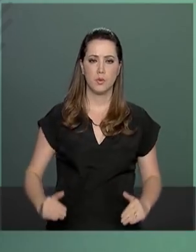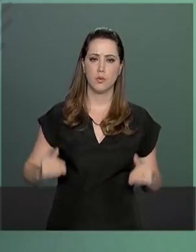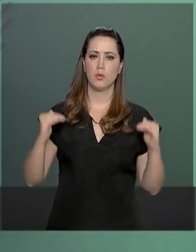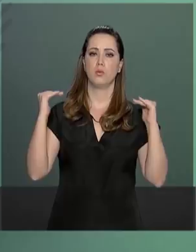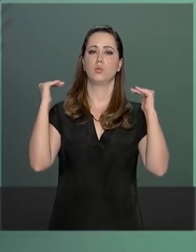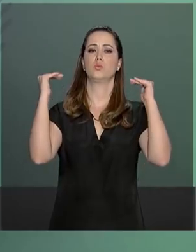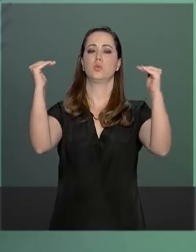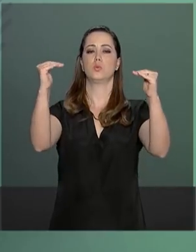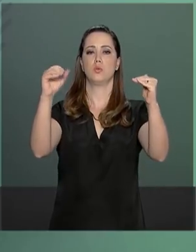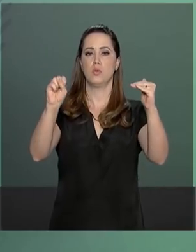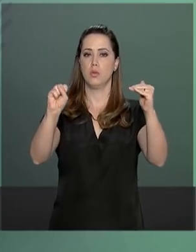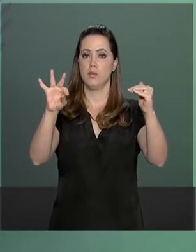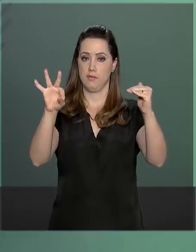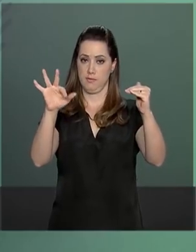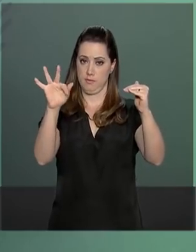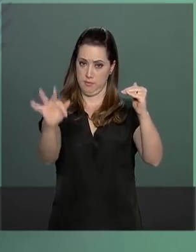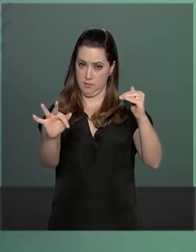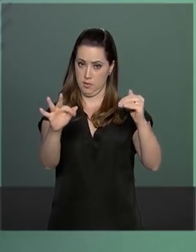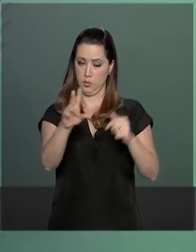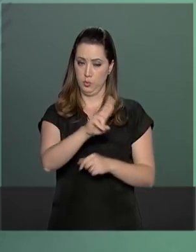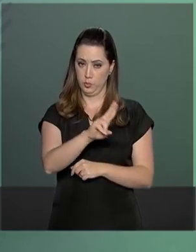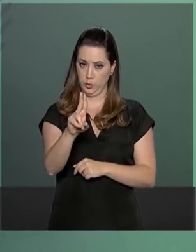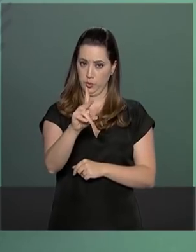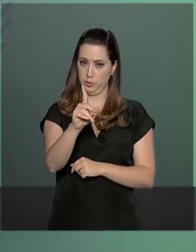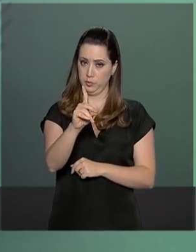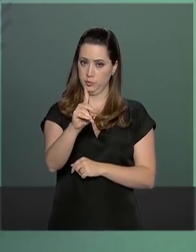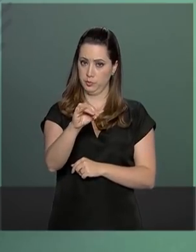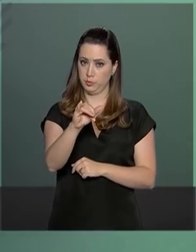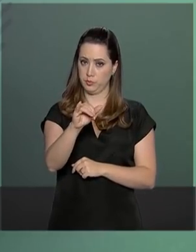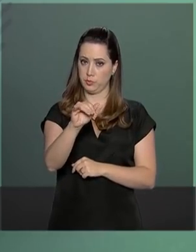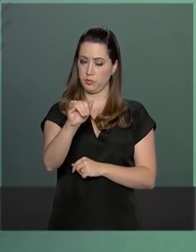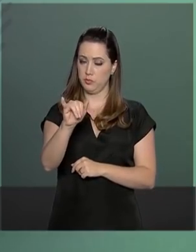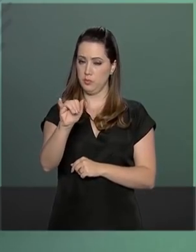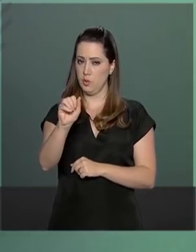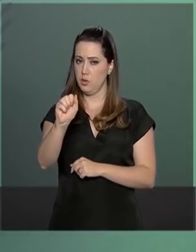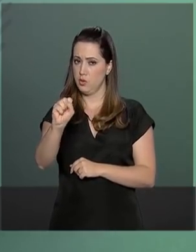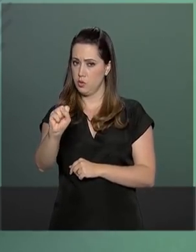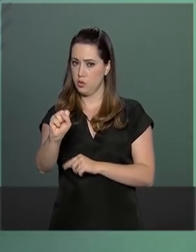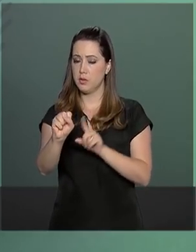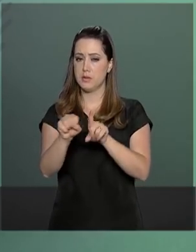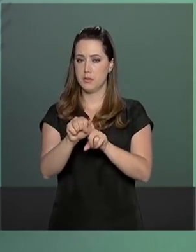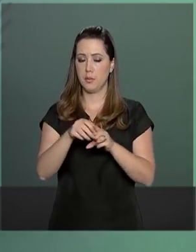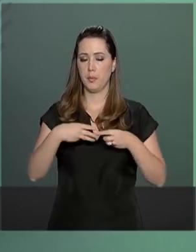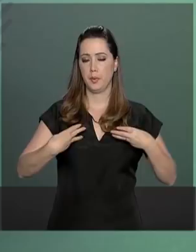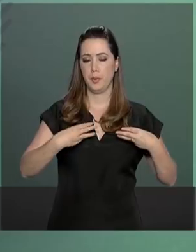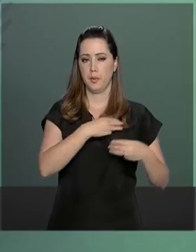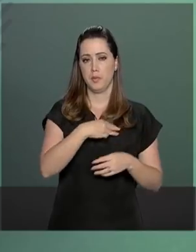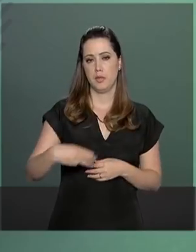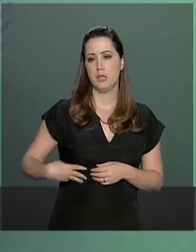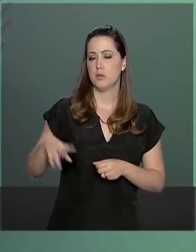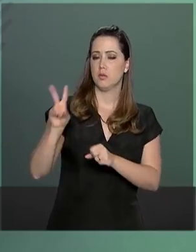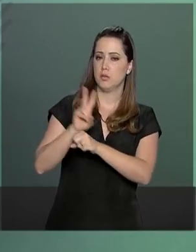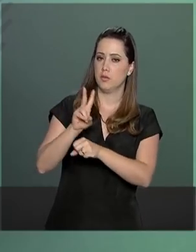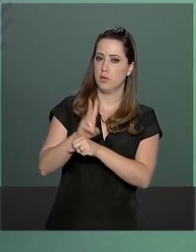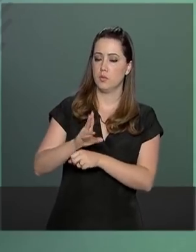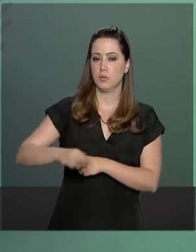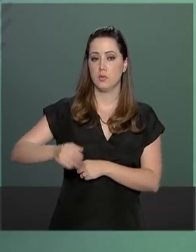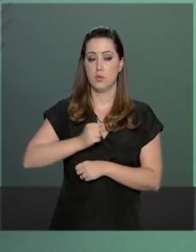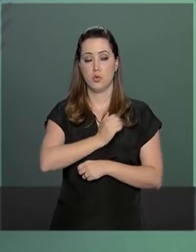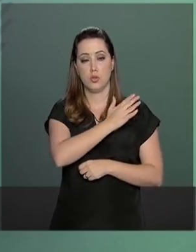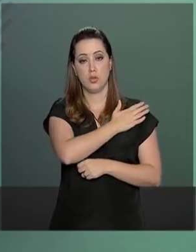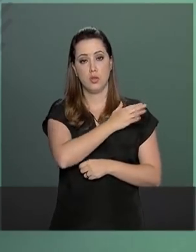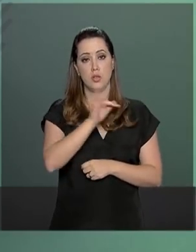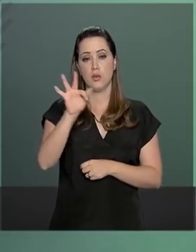federal dias toffoli além do ministro da defesa general fernando azevedo